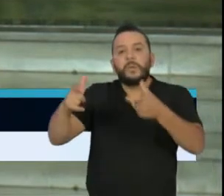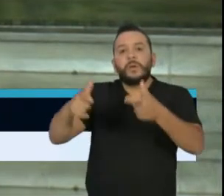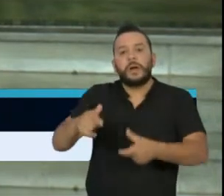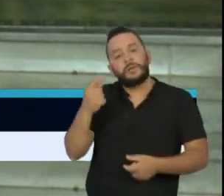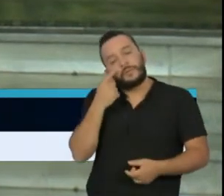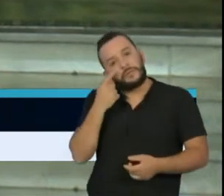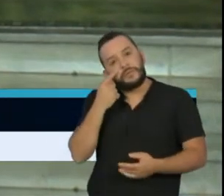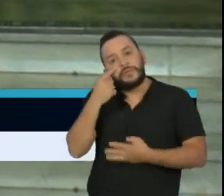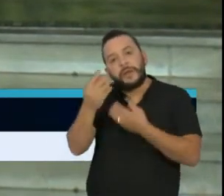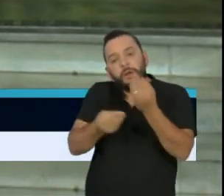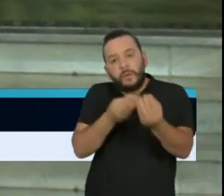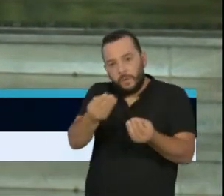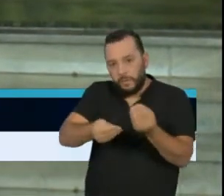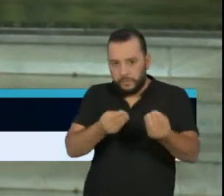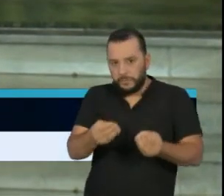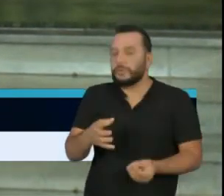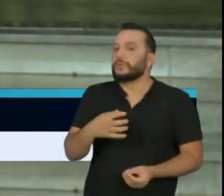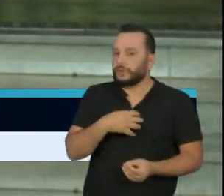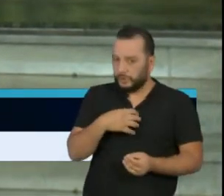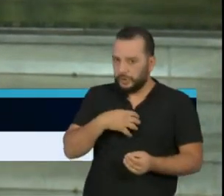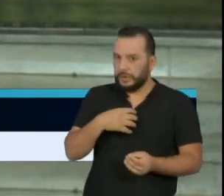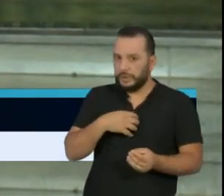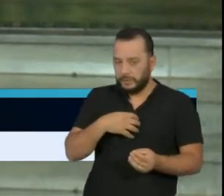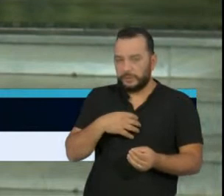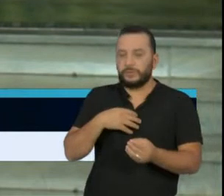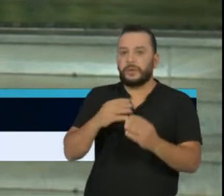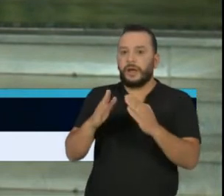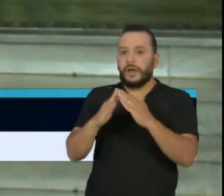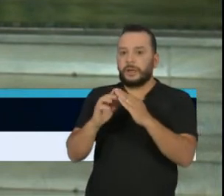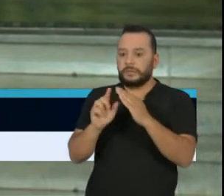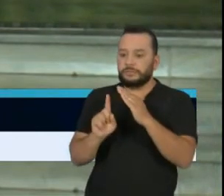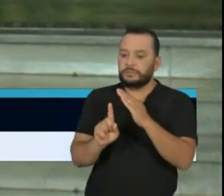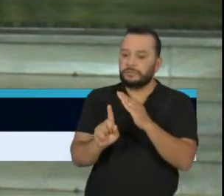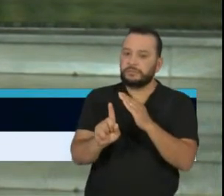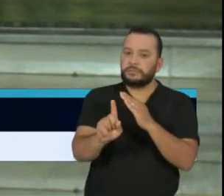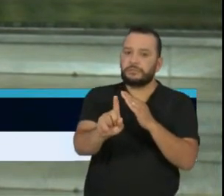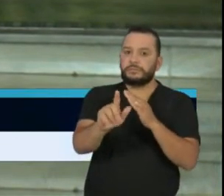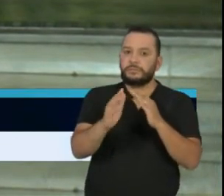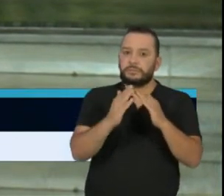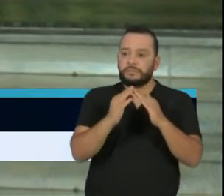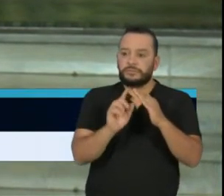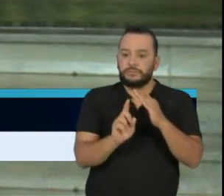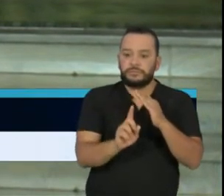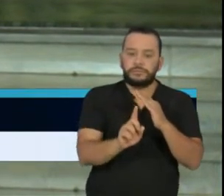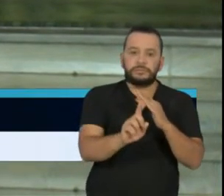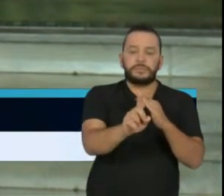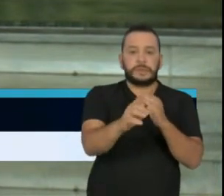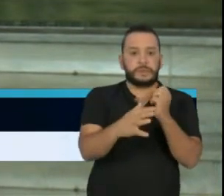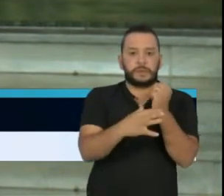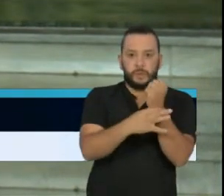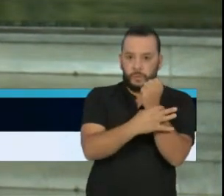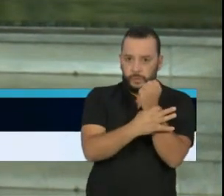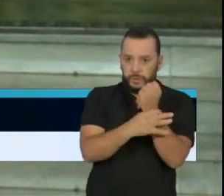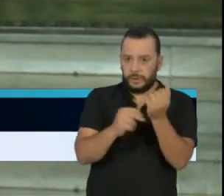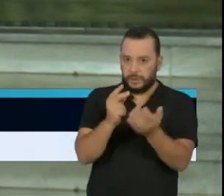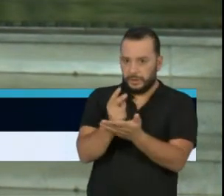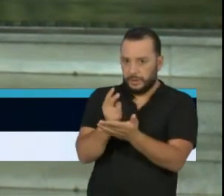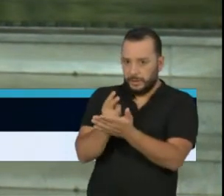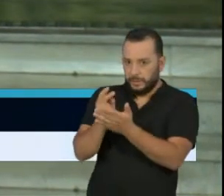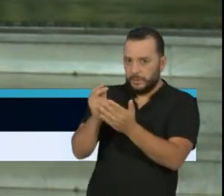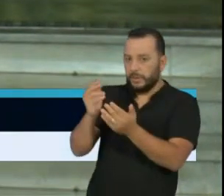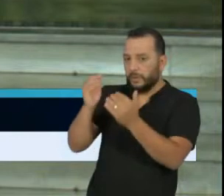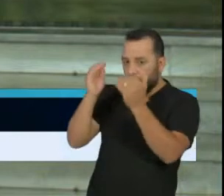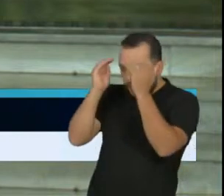E tudo isso será feito de forma progressiva, segura e tomando como base a ciência e